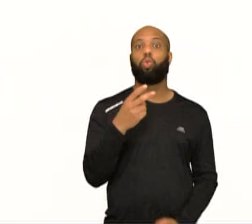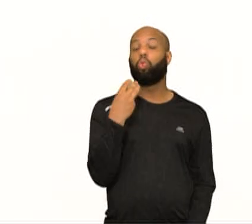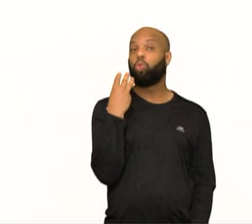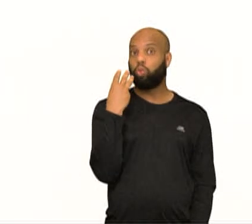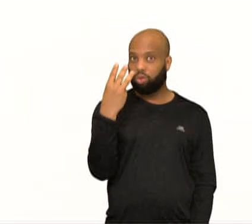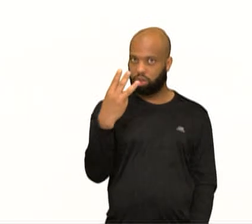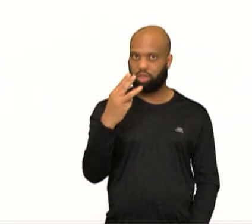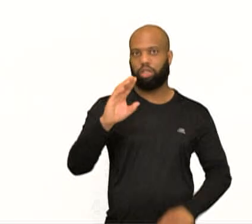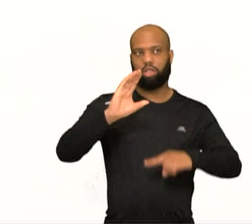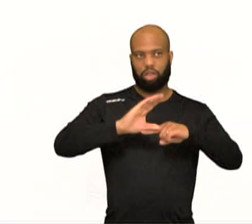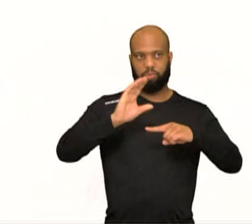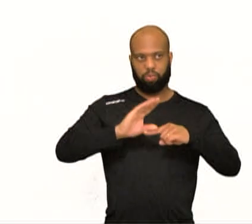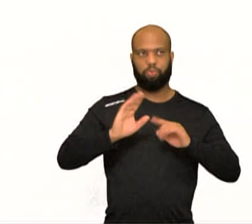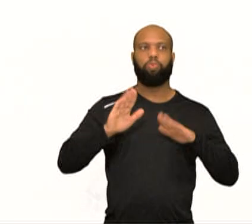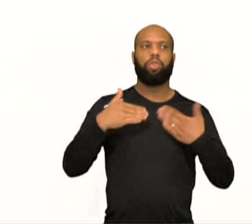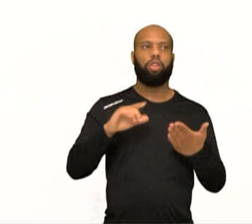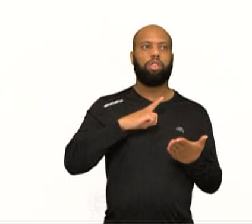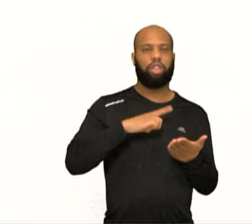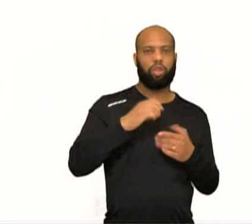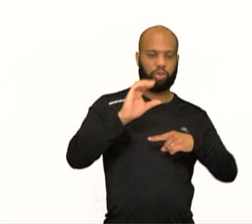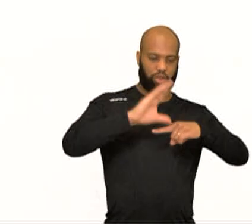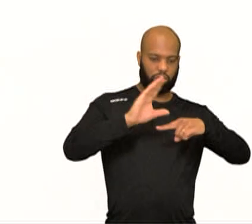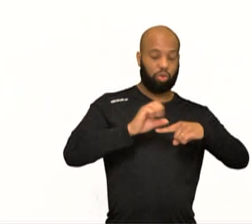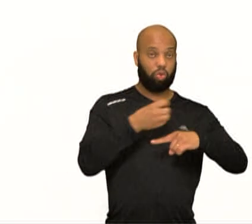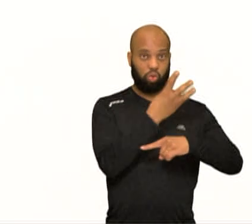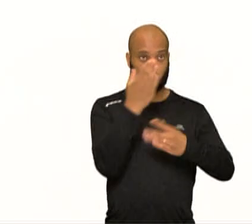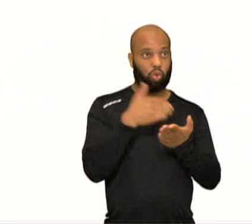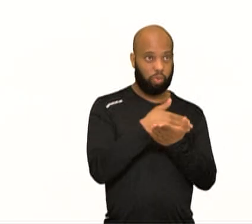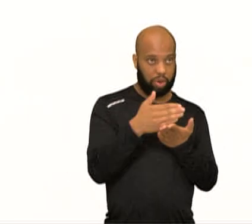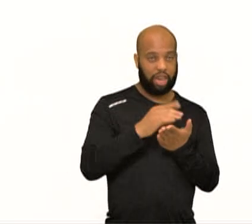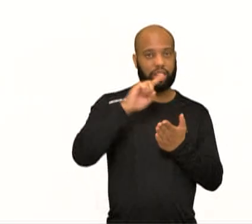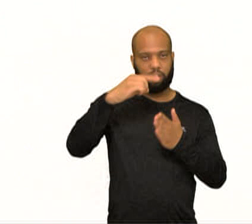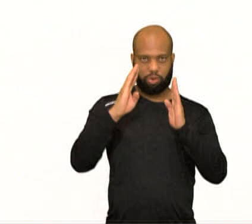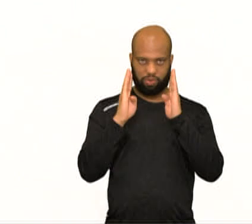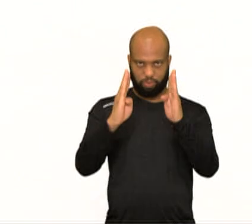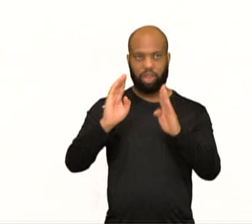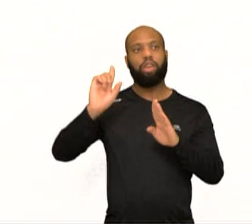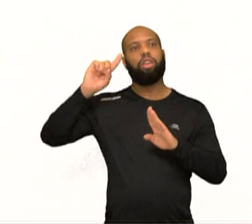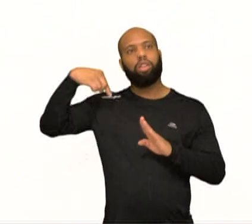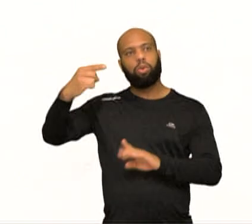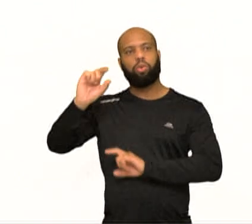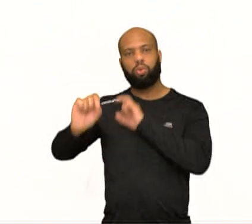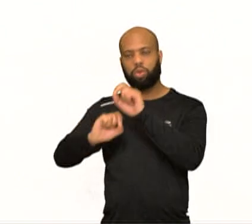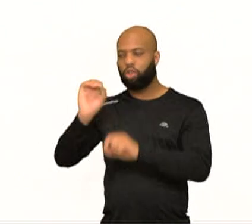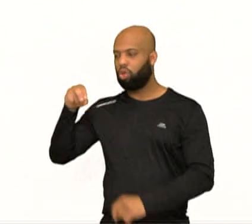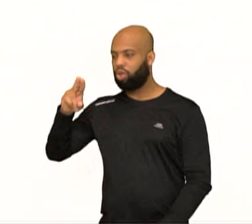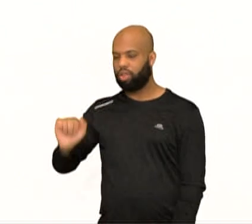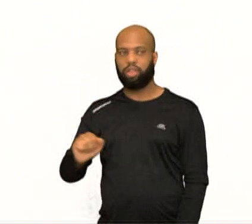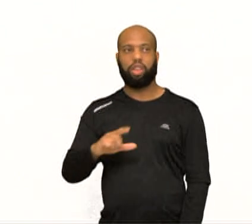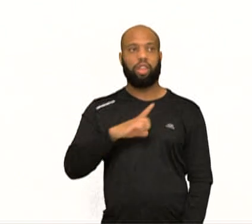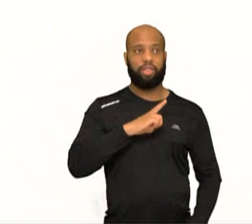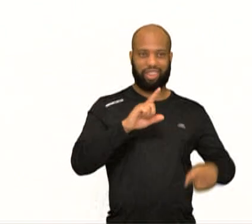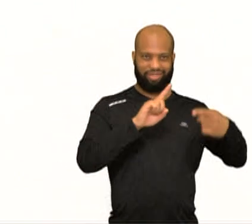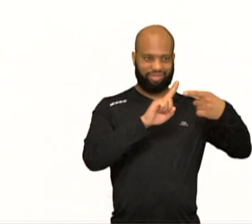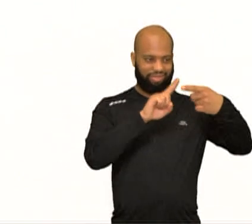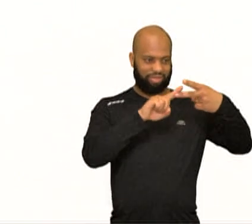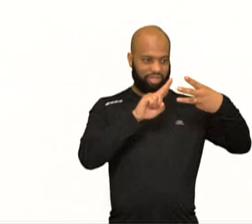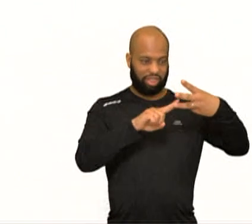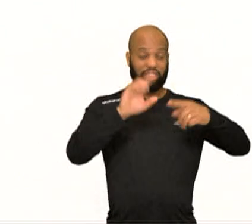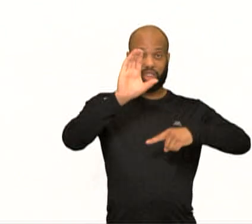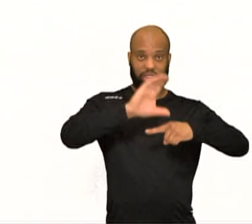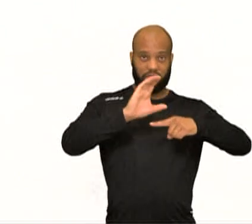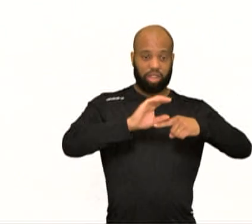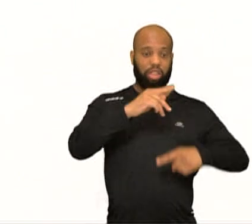química e o sufixo ona. Vamos pegar este caso aqui, 3 carbonos, prop, tá?